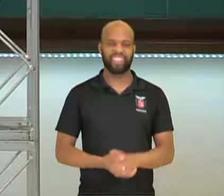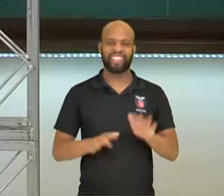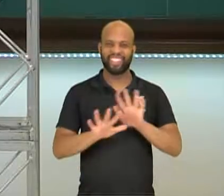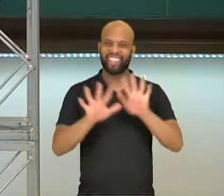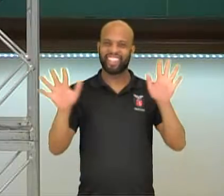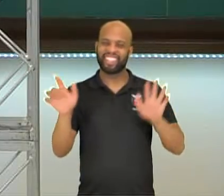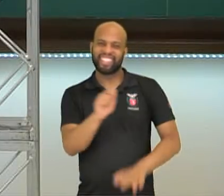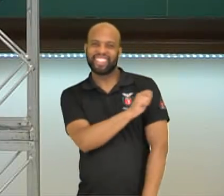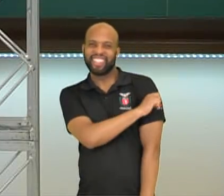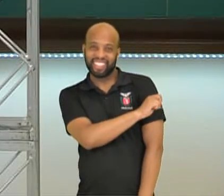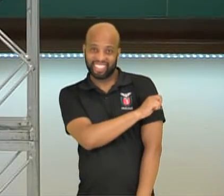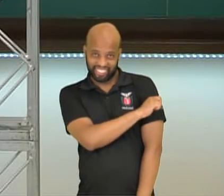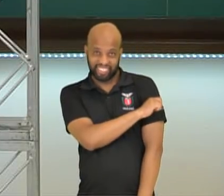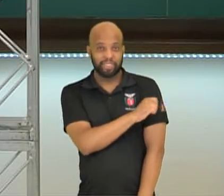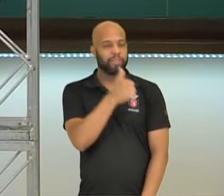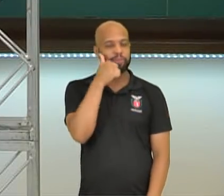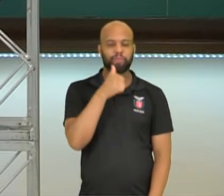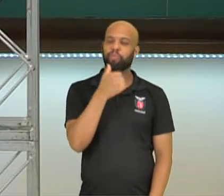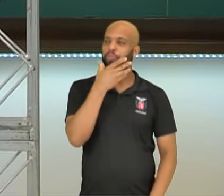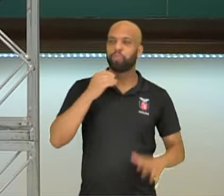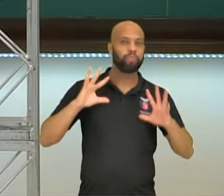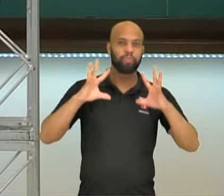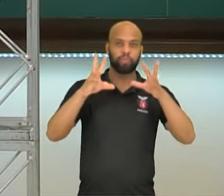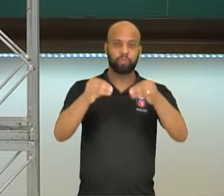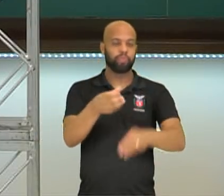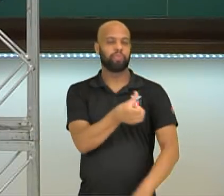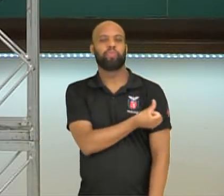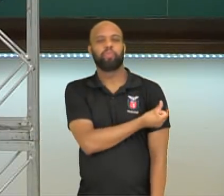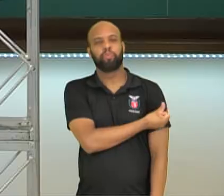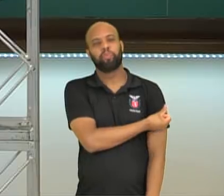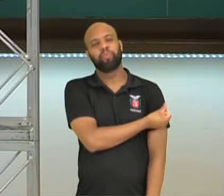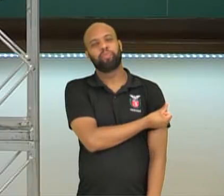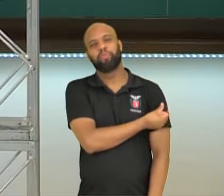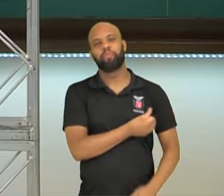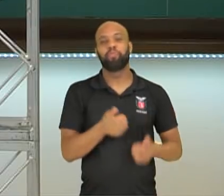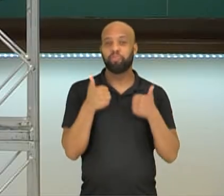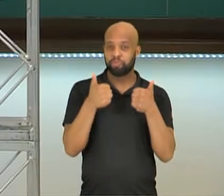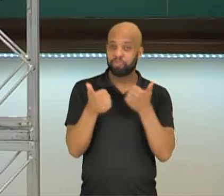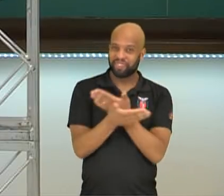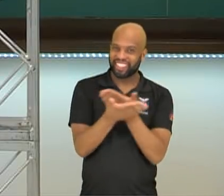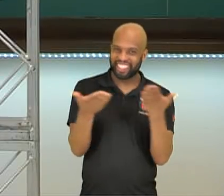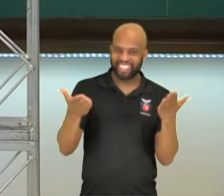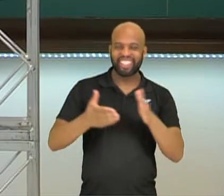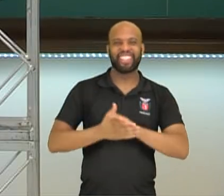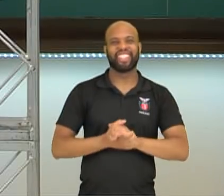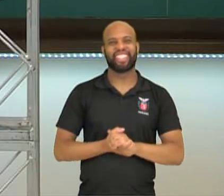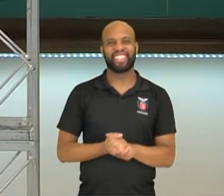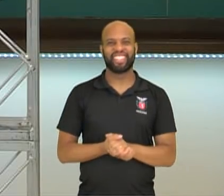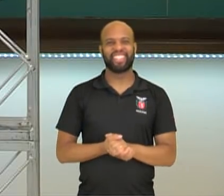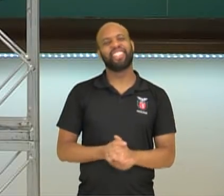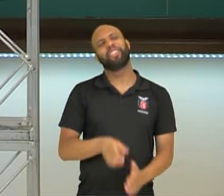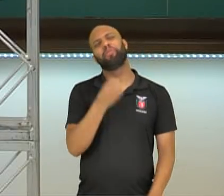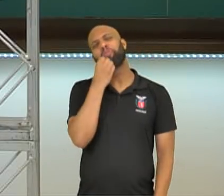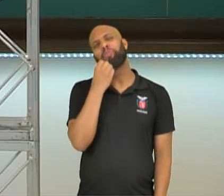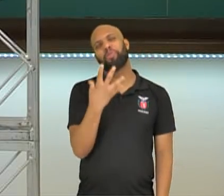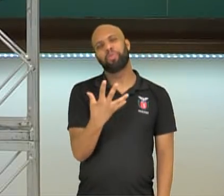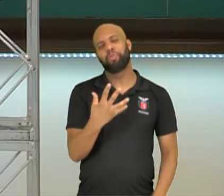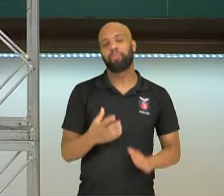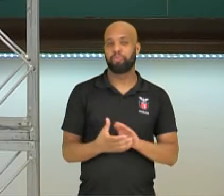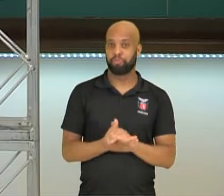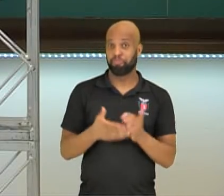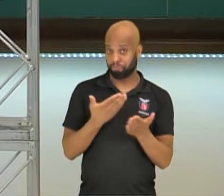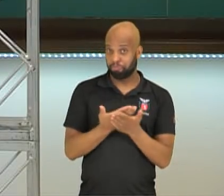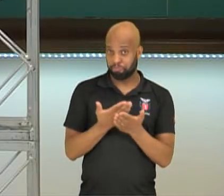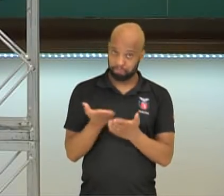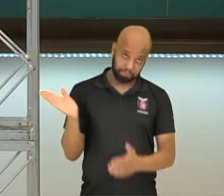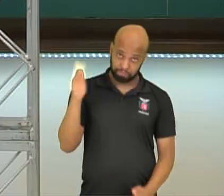Olá, meus queridos alunos, minhas queridas alunas do 6º ano. Tudo bem com vocês? Que bom! Vamos estudar